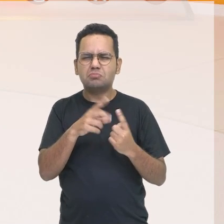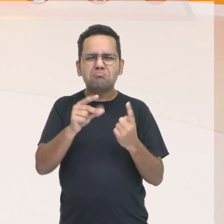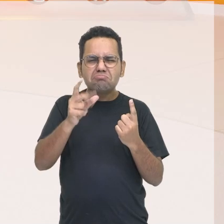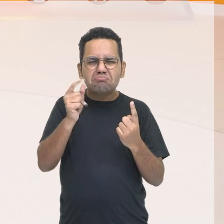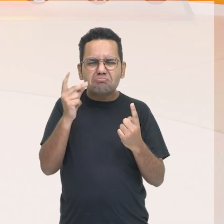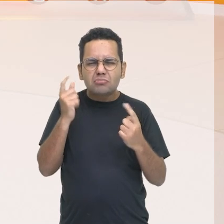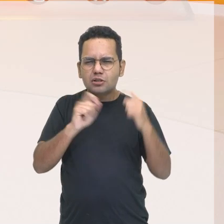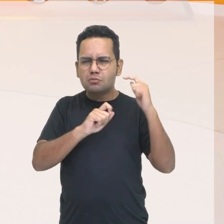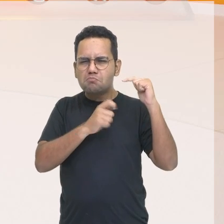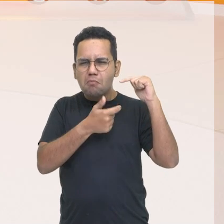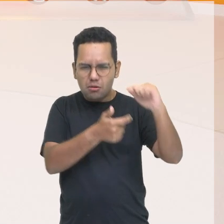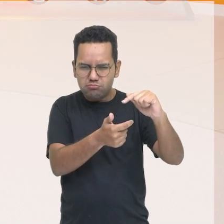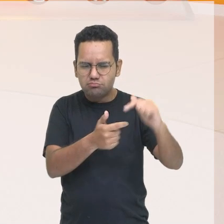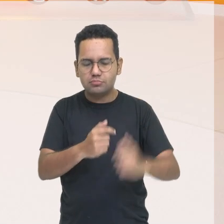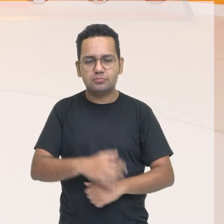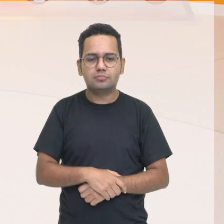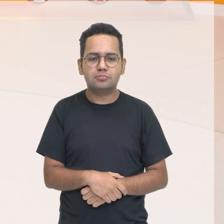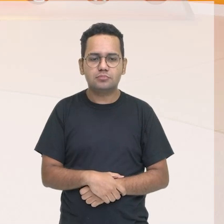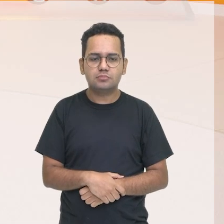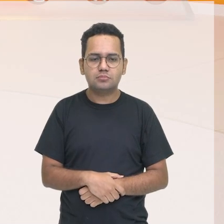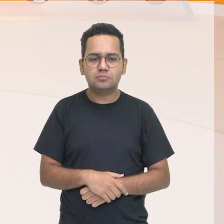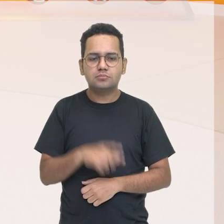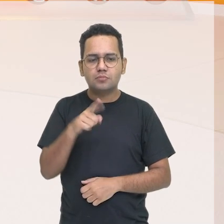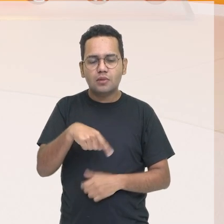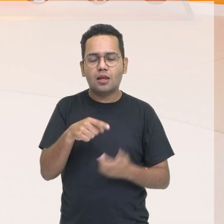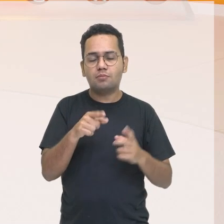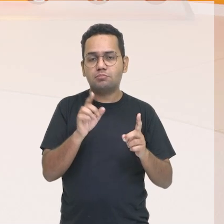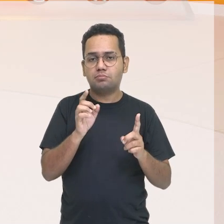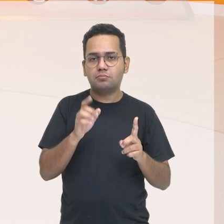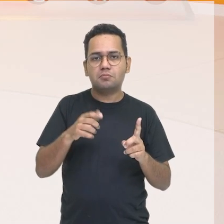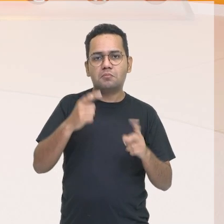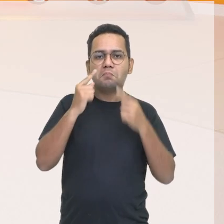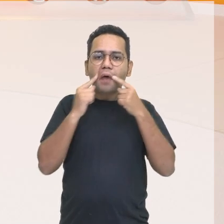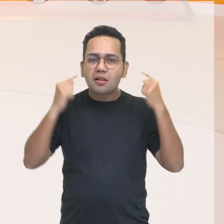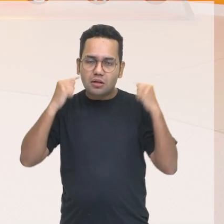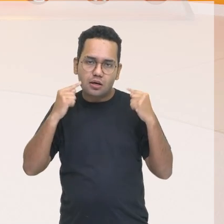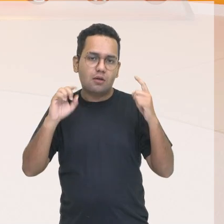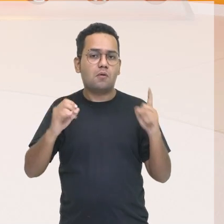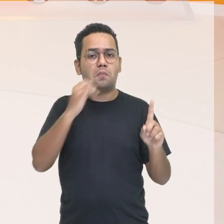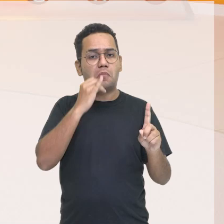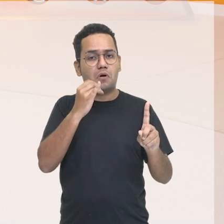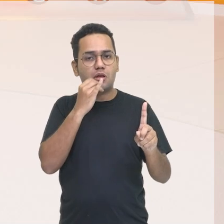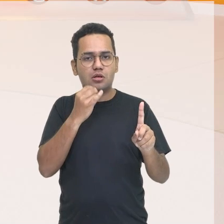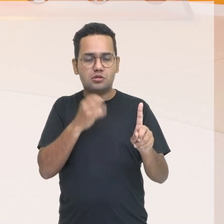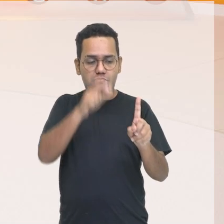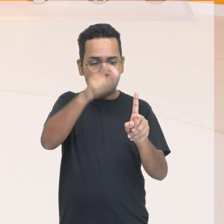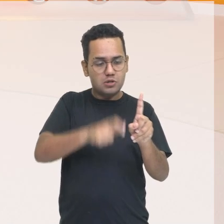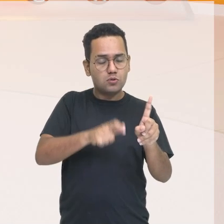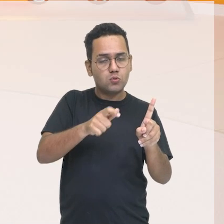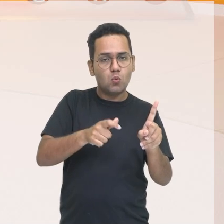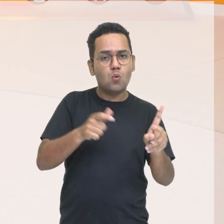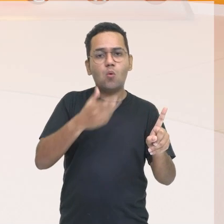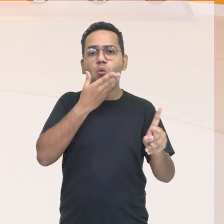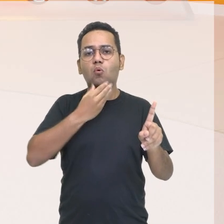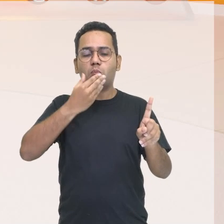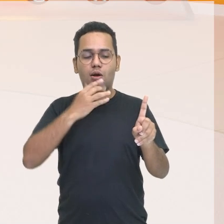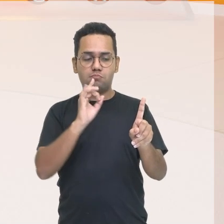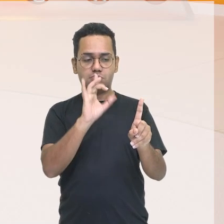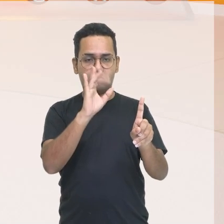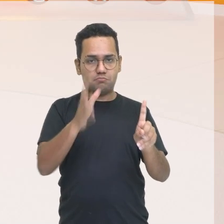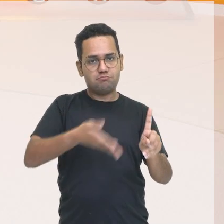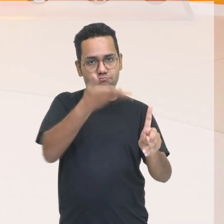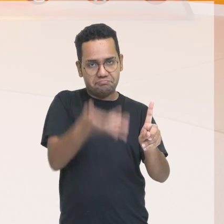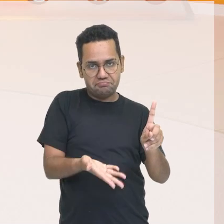Ele dá como exemplo o patriarcalismo. Depois ele traz a chamada